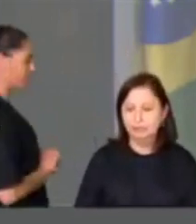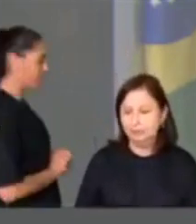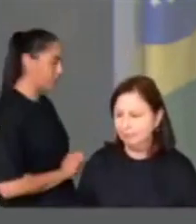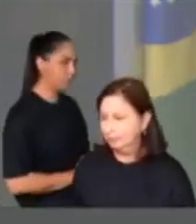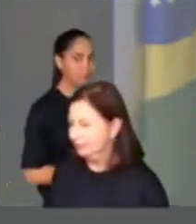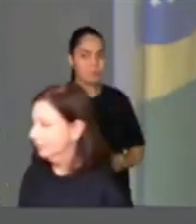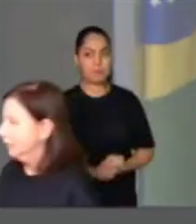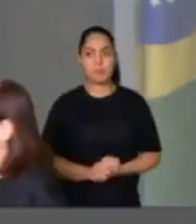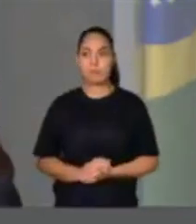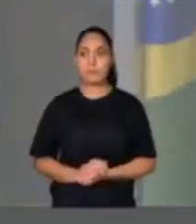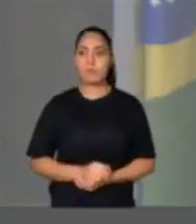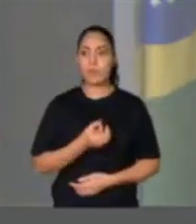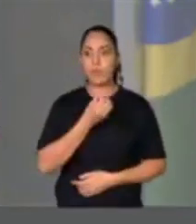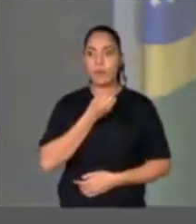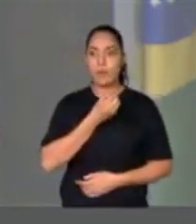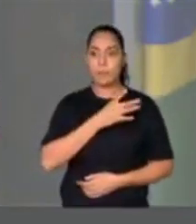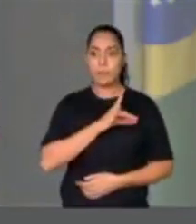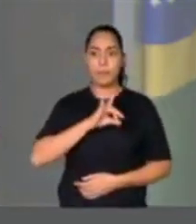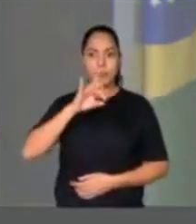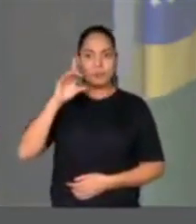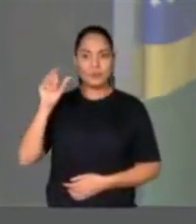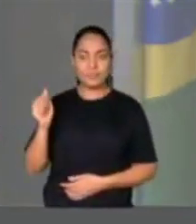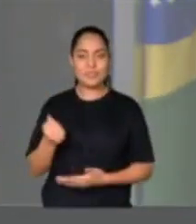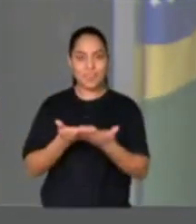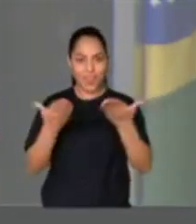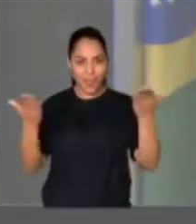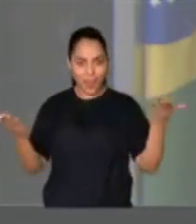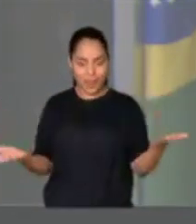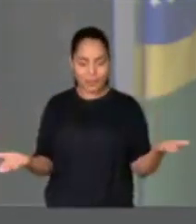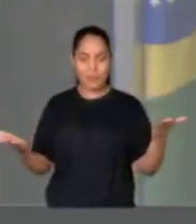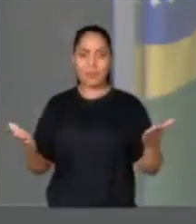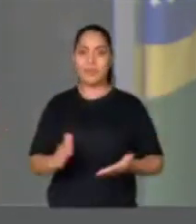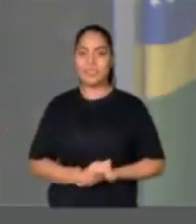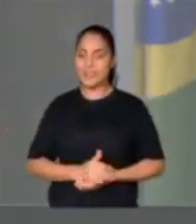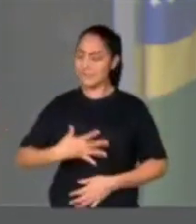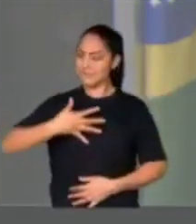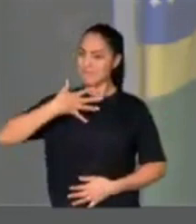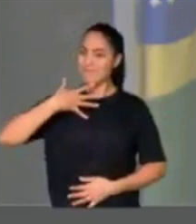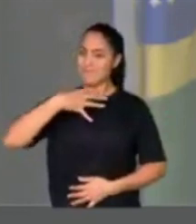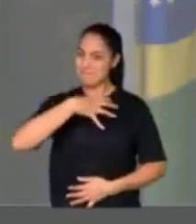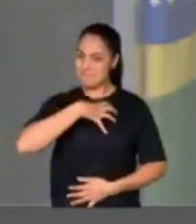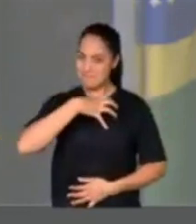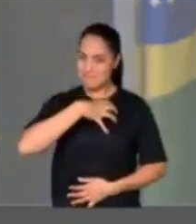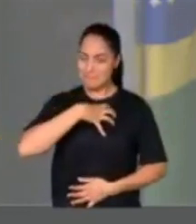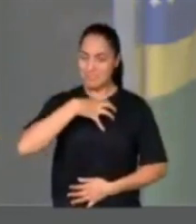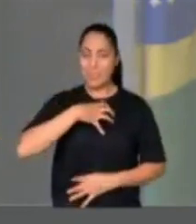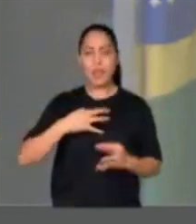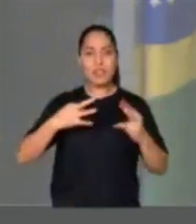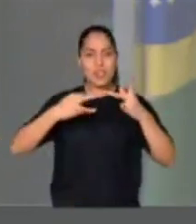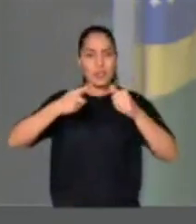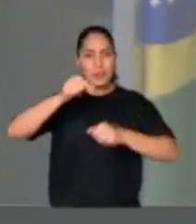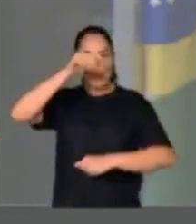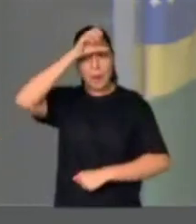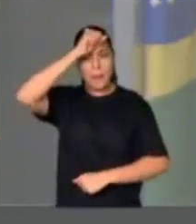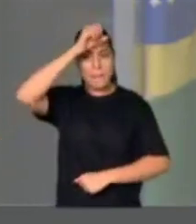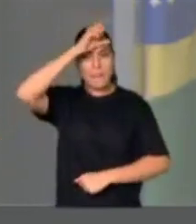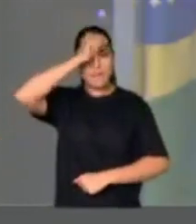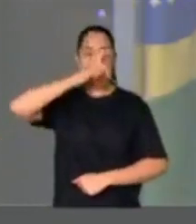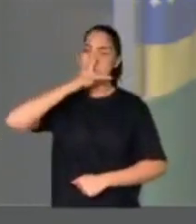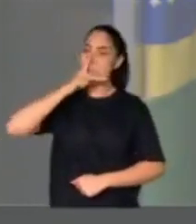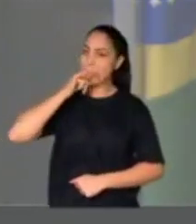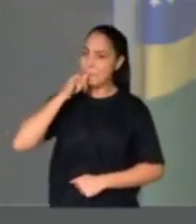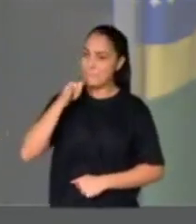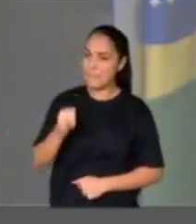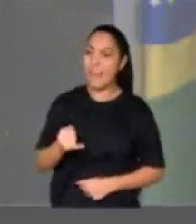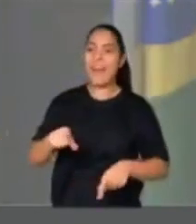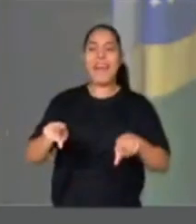orgulho dos meus ancestrais, de todos os valores que herdei, que aprendi com meu pai,